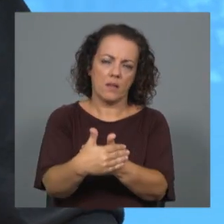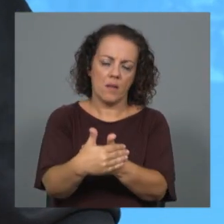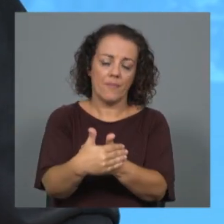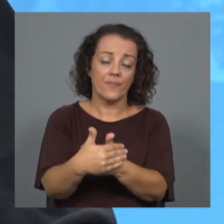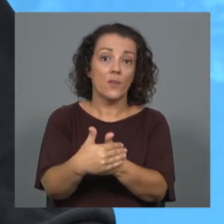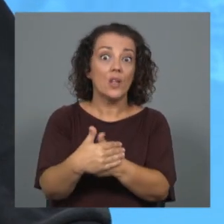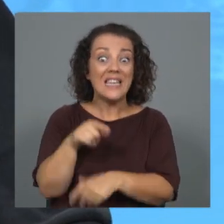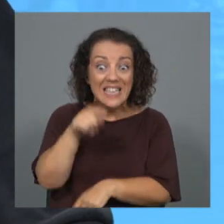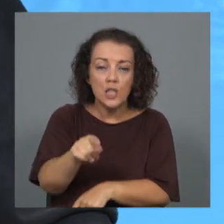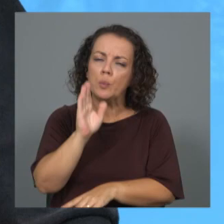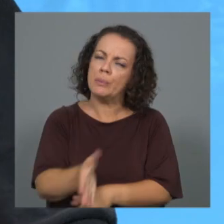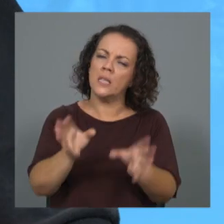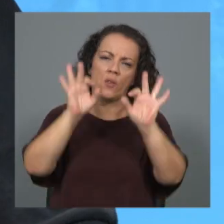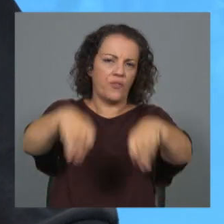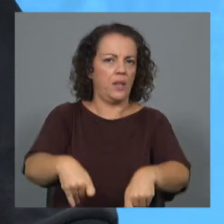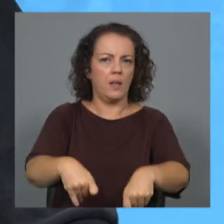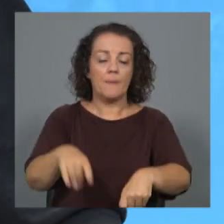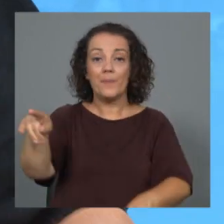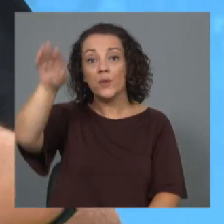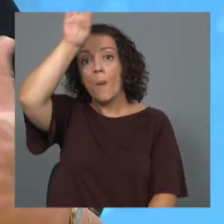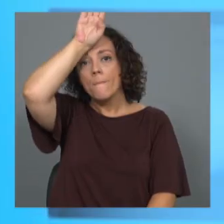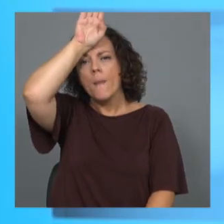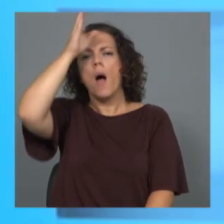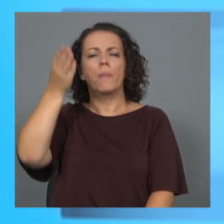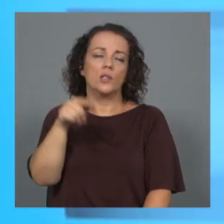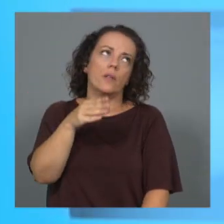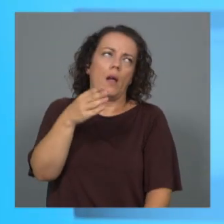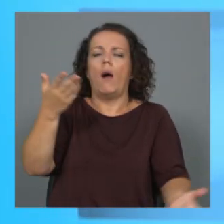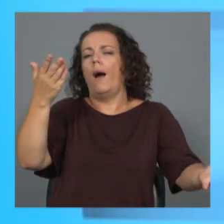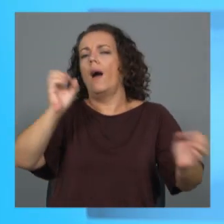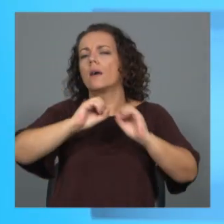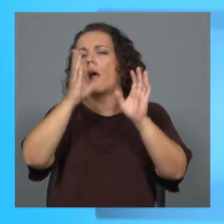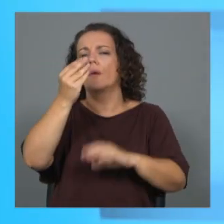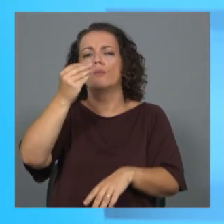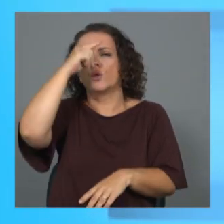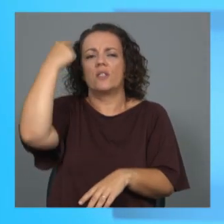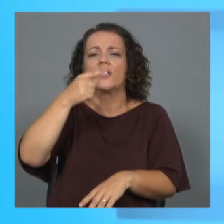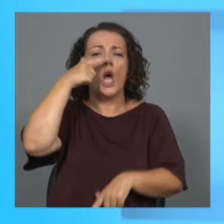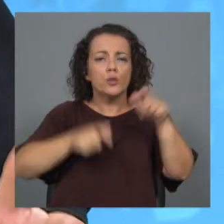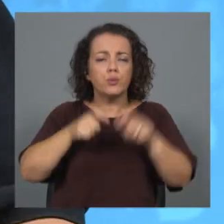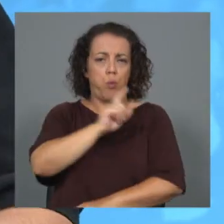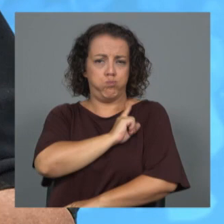precisamos de acabar com isto. O Papa Francisco, claro, é sempre difícil, porque as pessoas poderosas e ricas